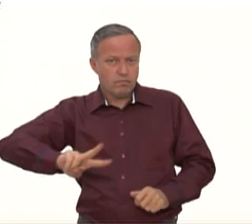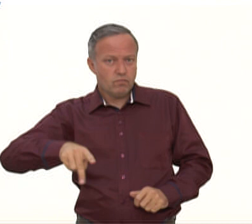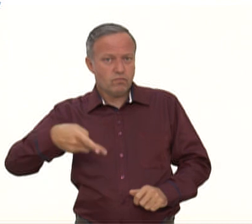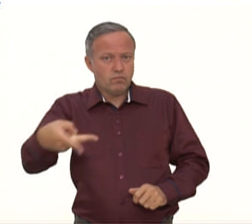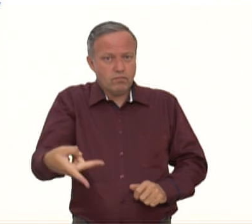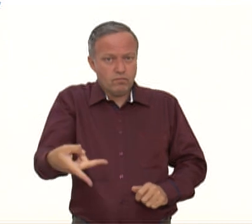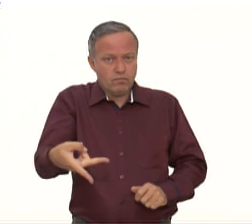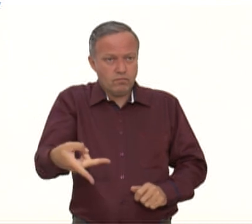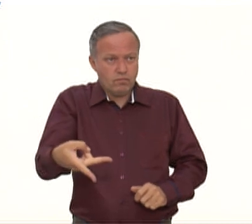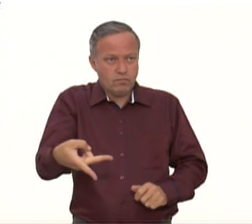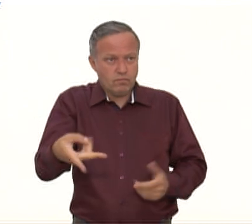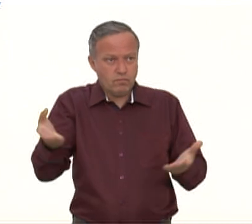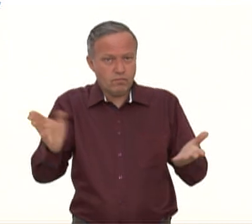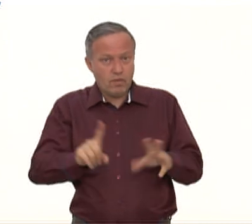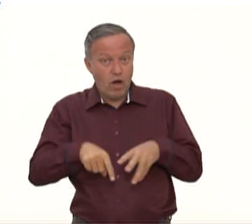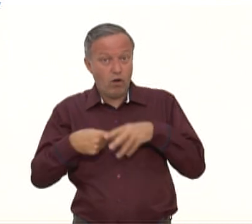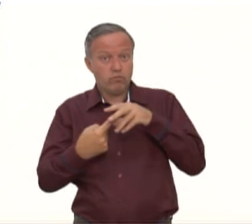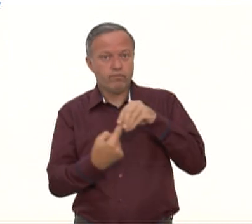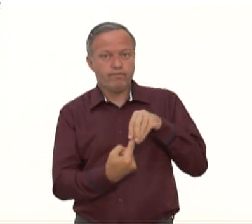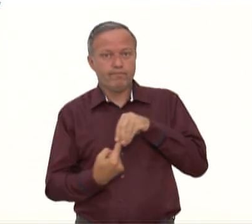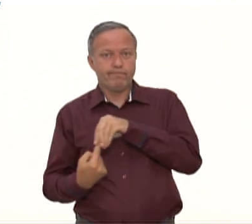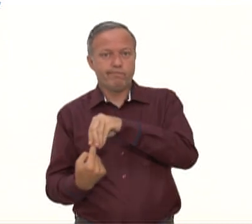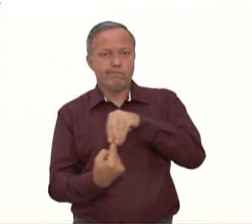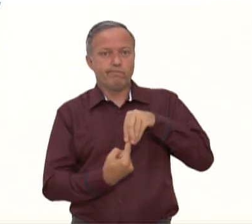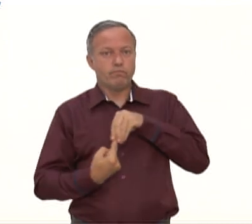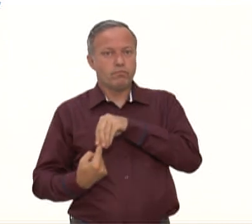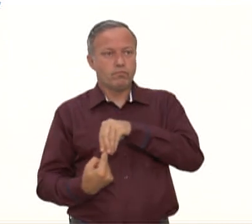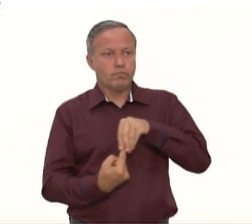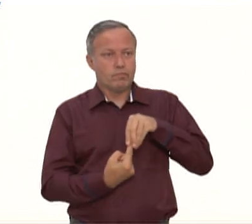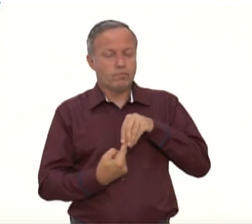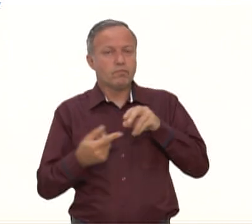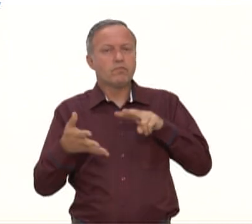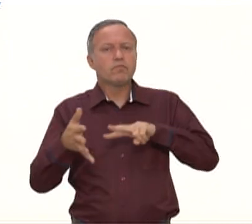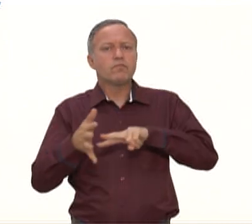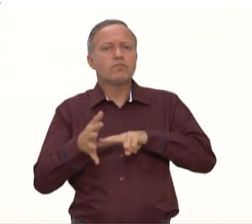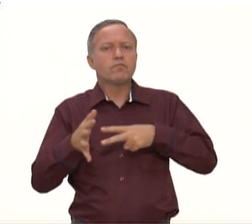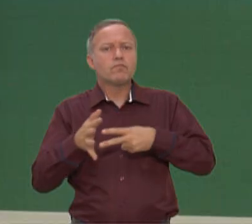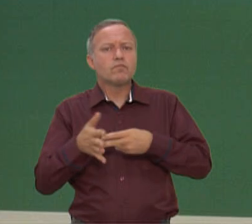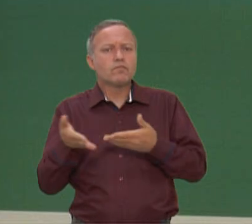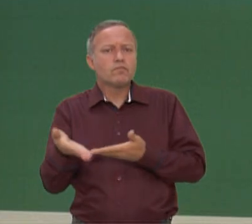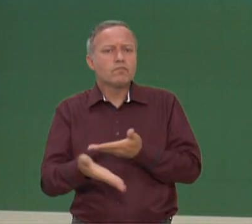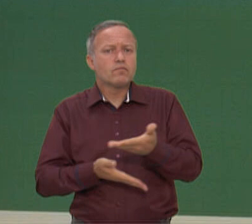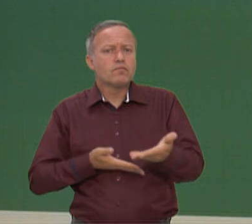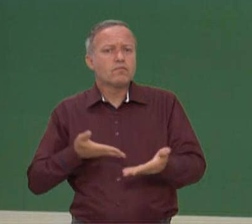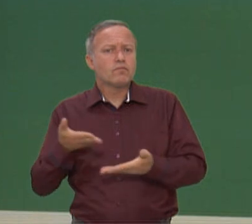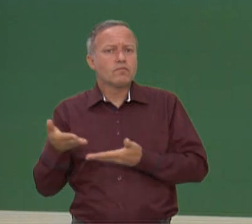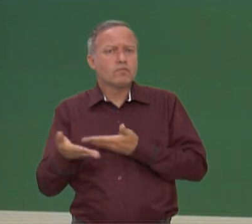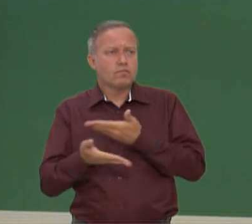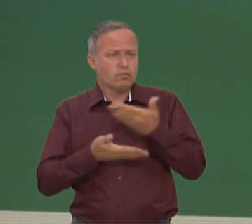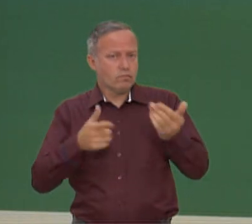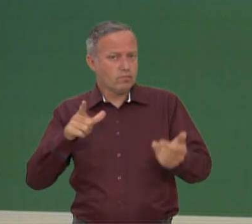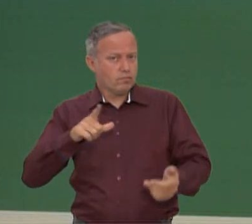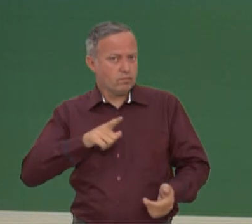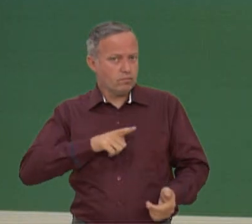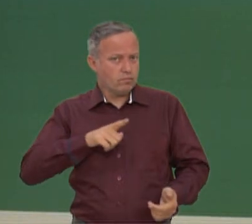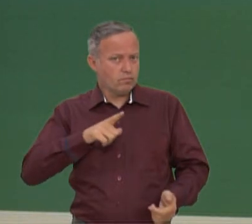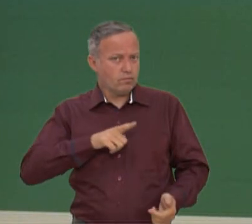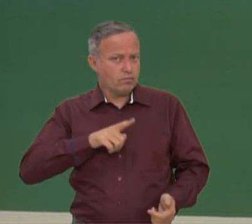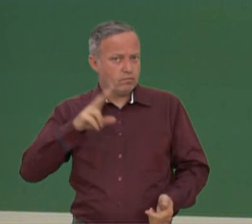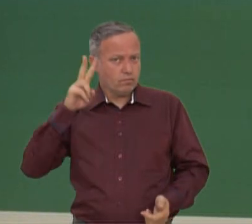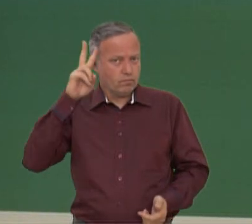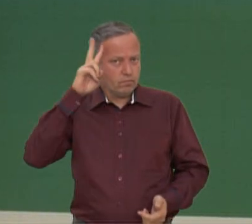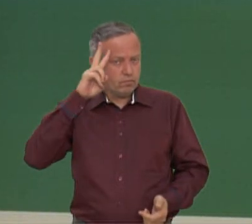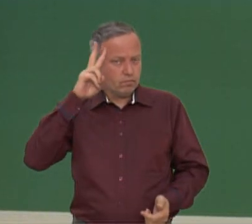à unipolarização. O que significa essa transição? Então, nós temos que lembrar primeiro o que é